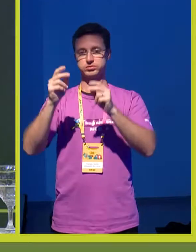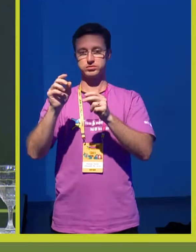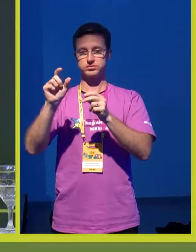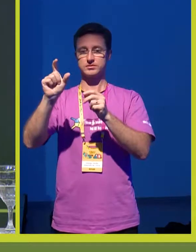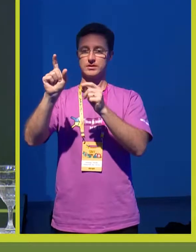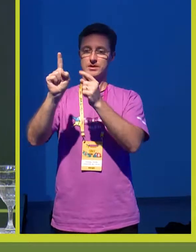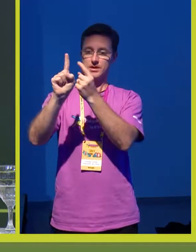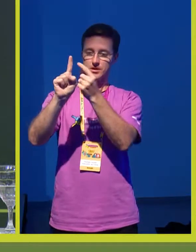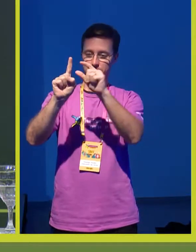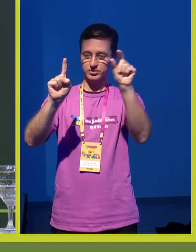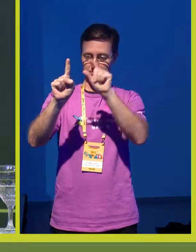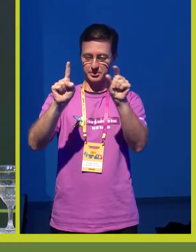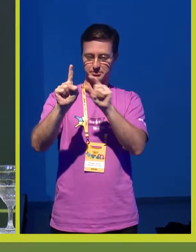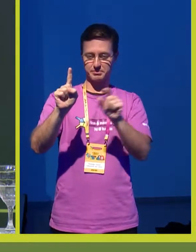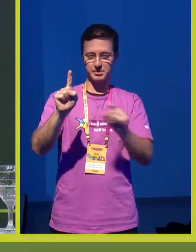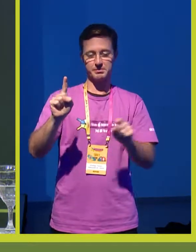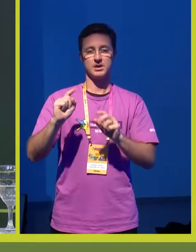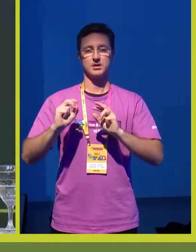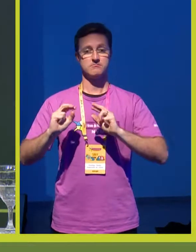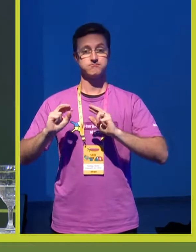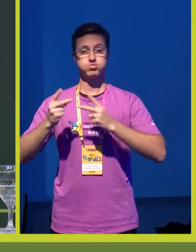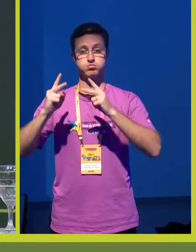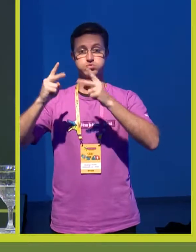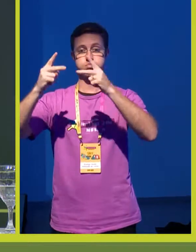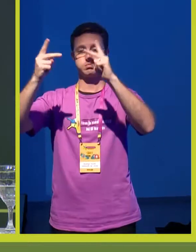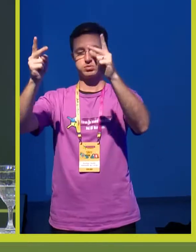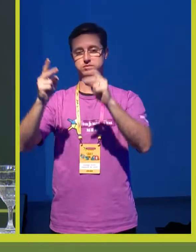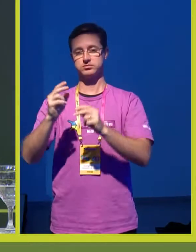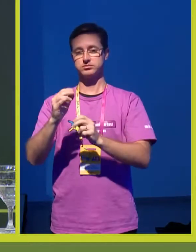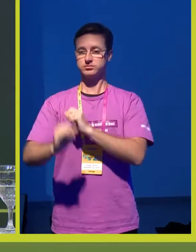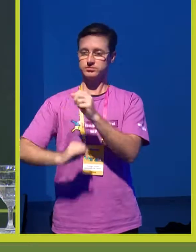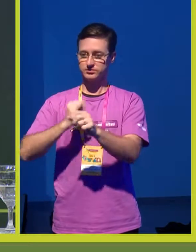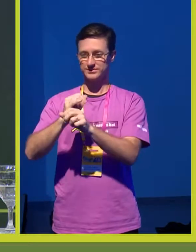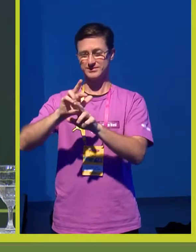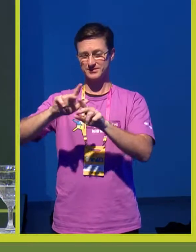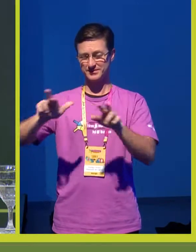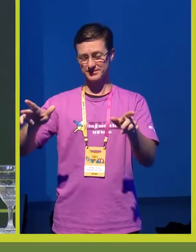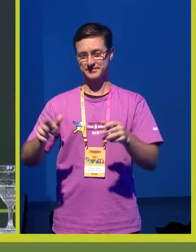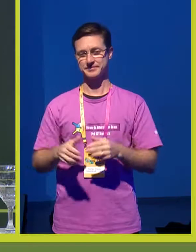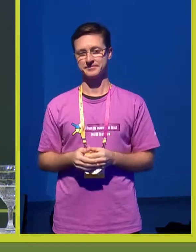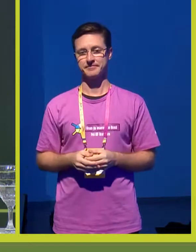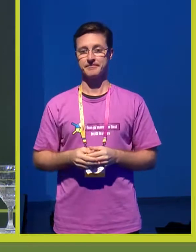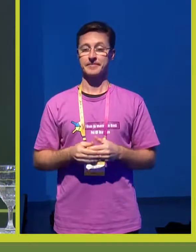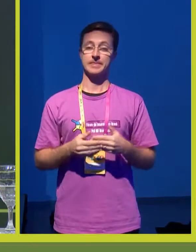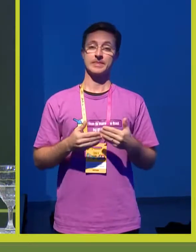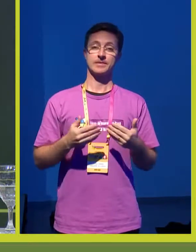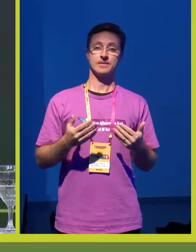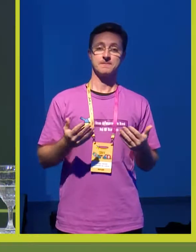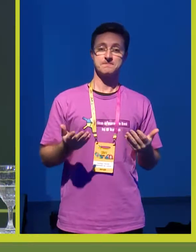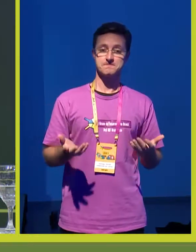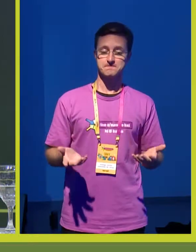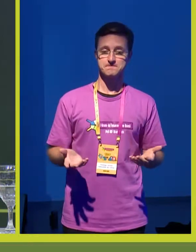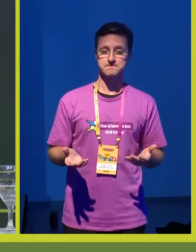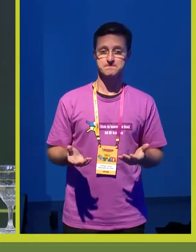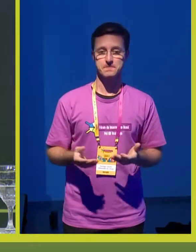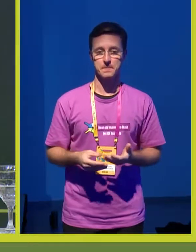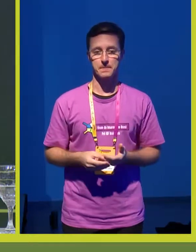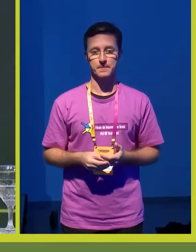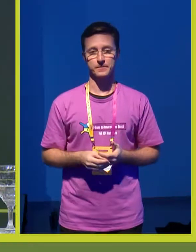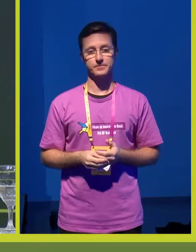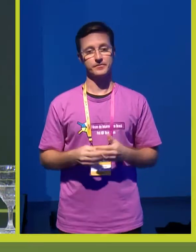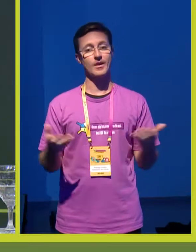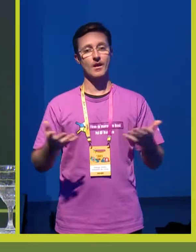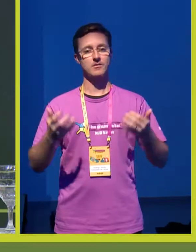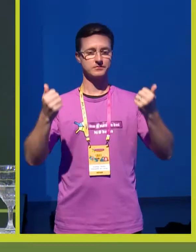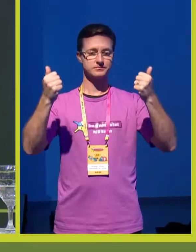oferecidas pela internet, de uma maneira que o ordenamento jurídico não correspondeu em igual medida. E aí